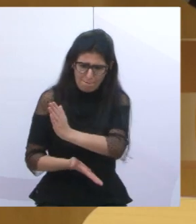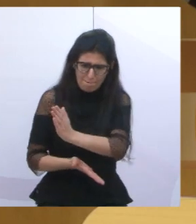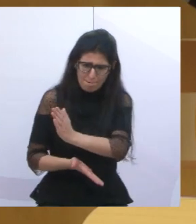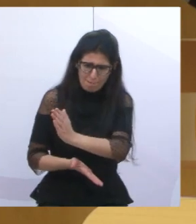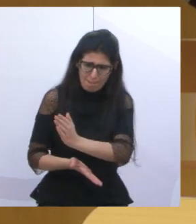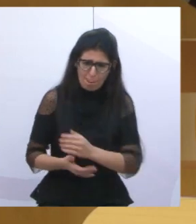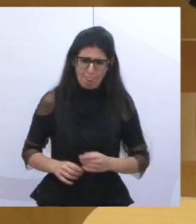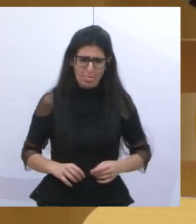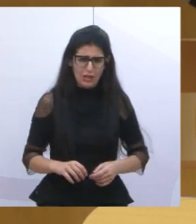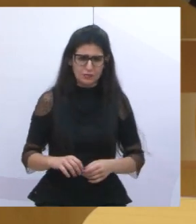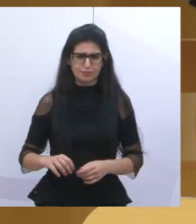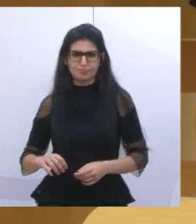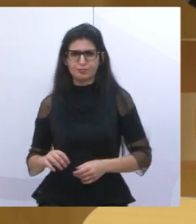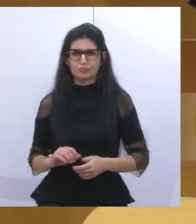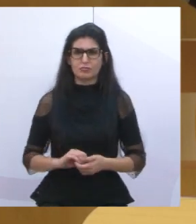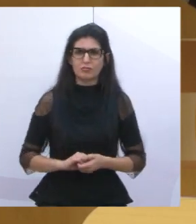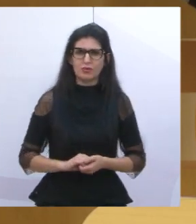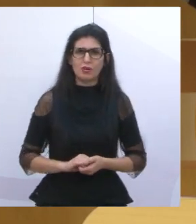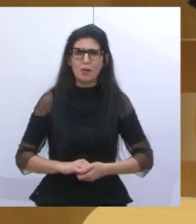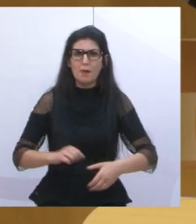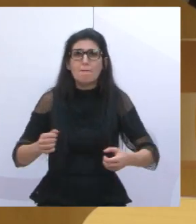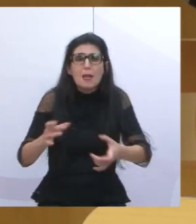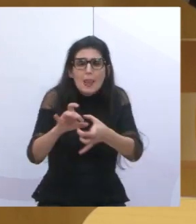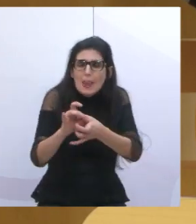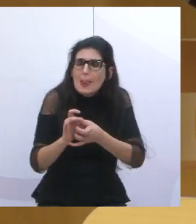débito tributário tanto para as pessoas